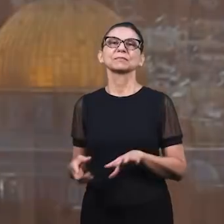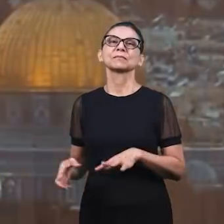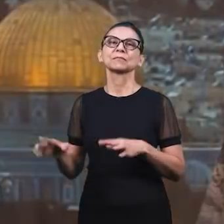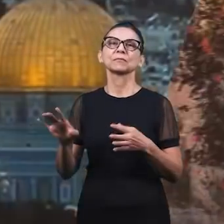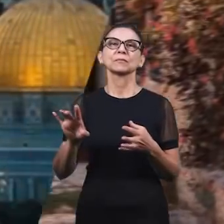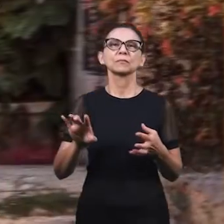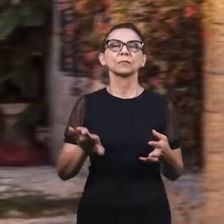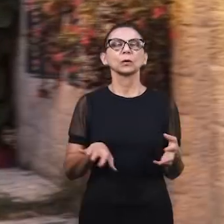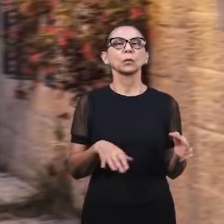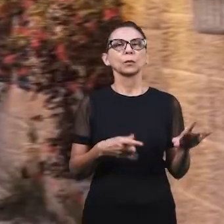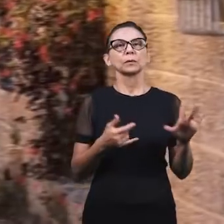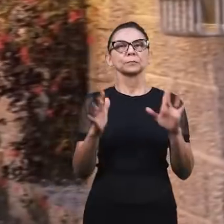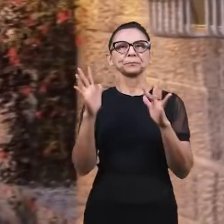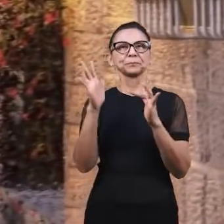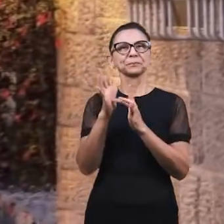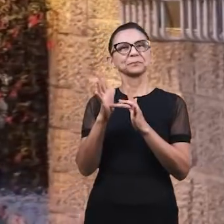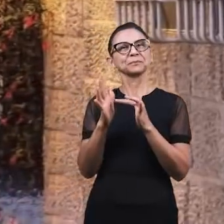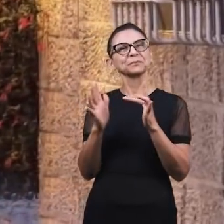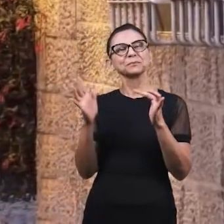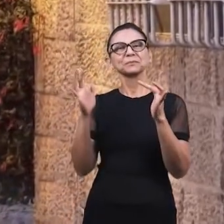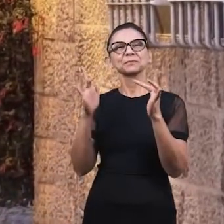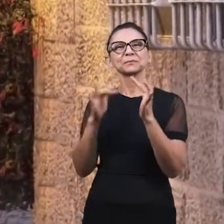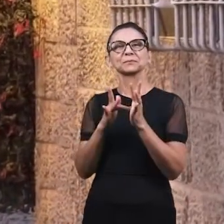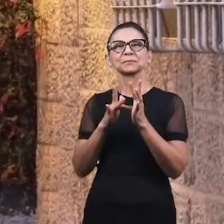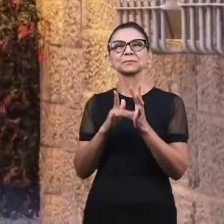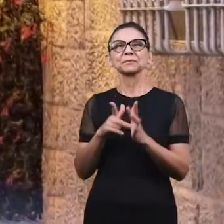Senhor. Jesus ia